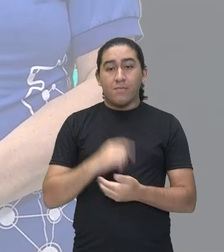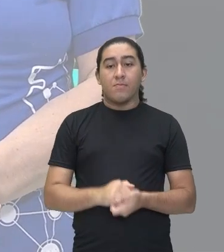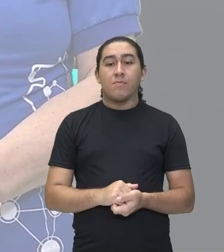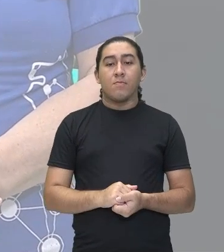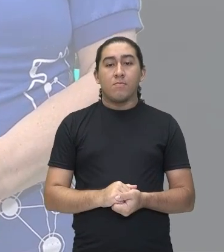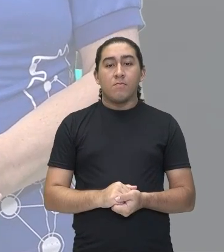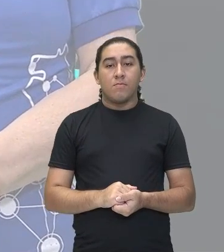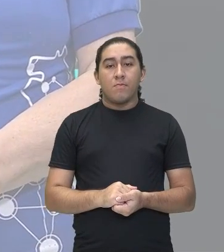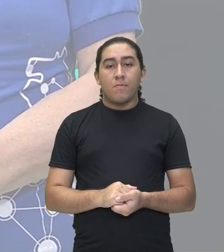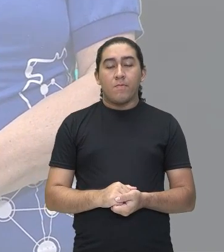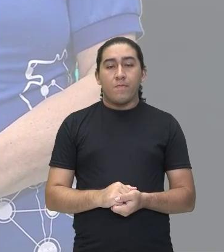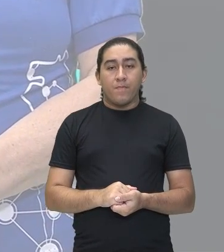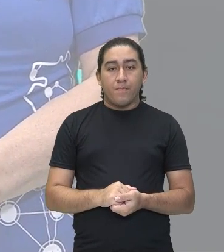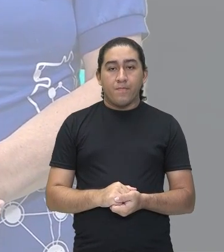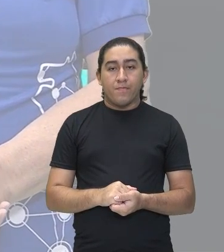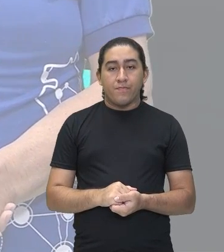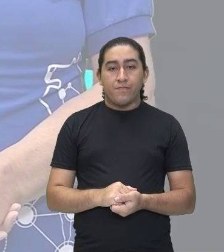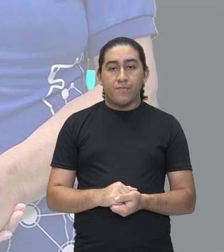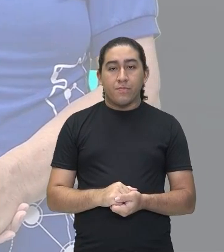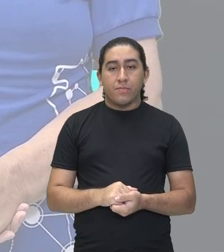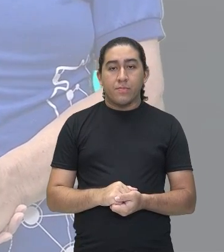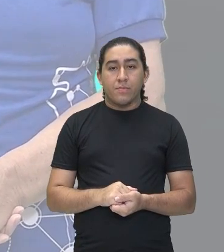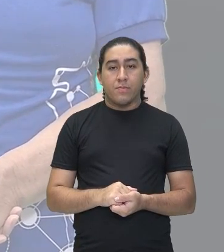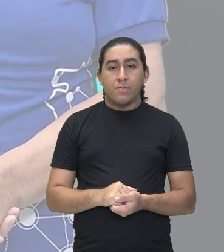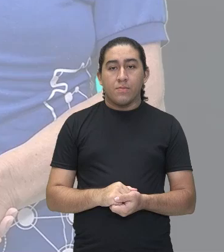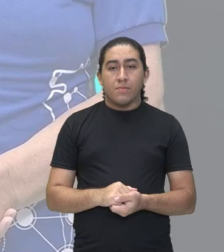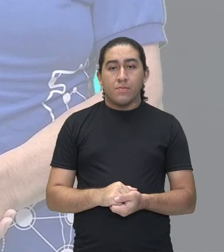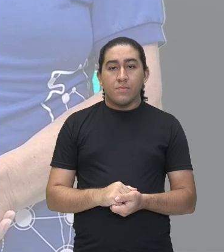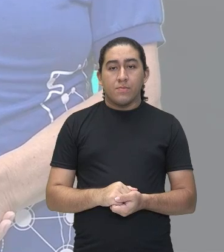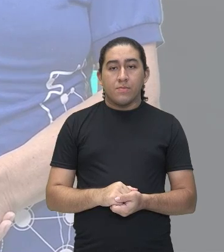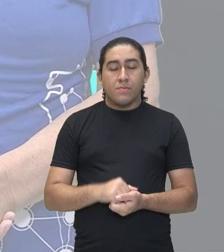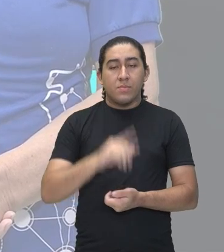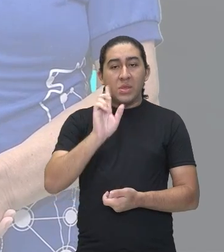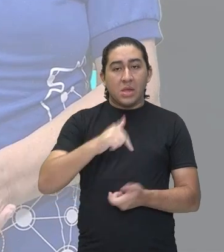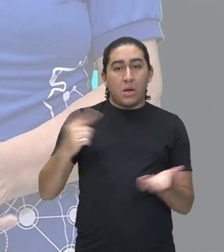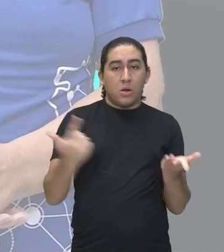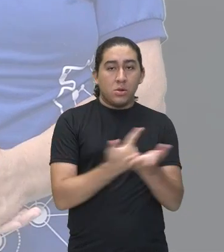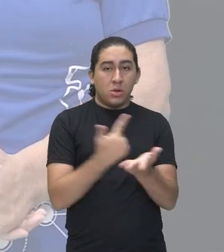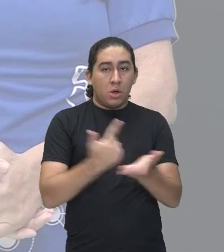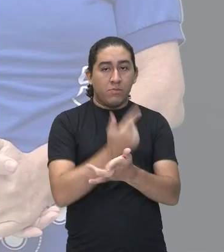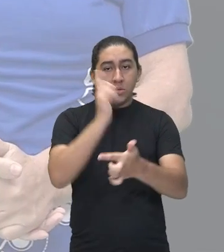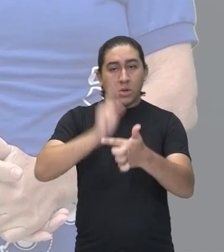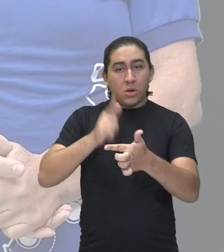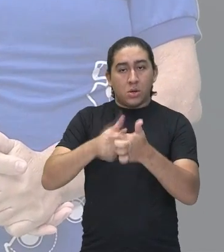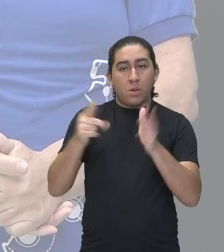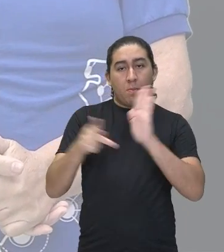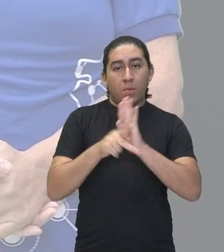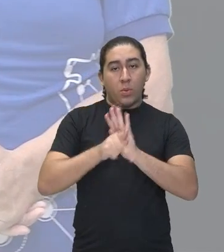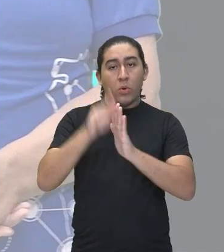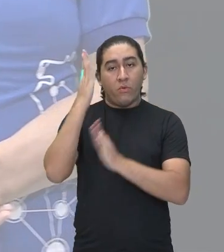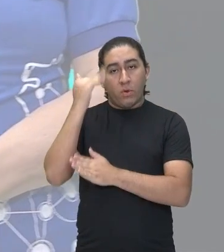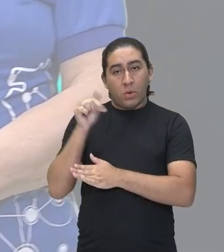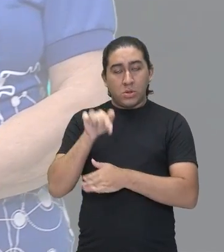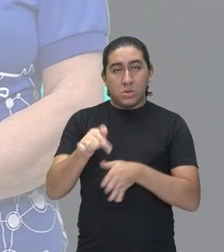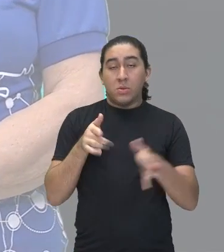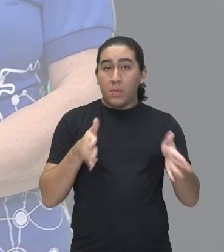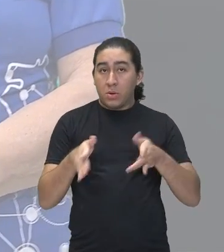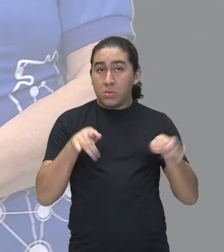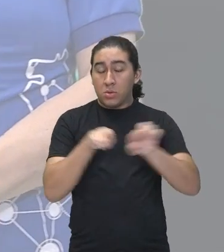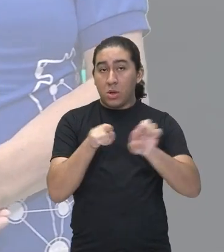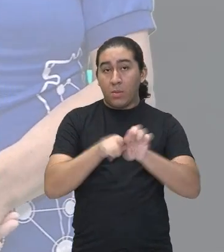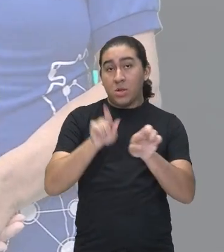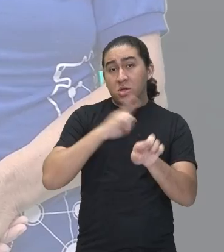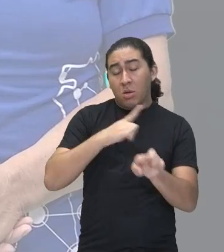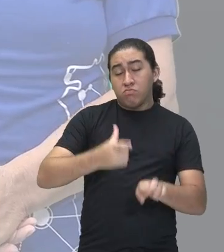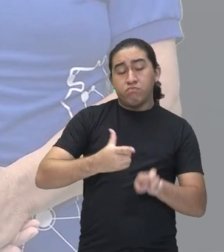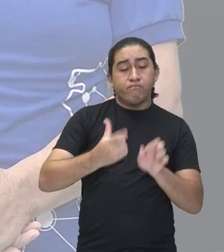Cartas Chilenas trata-se de uma das obras satíricas mais emblemáticas desse período. Ela é composta por